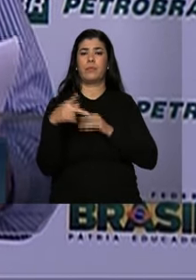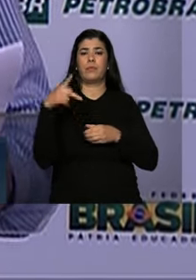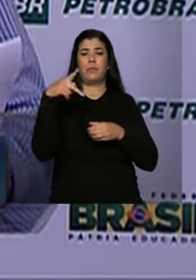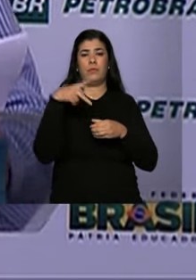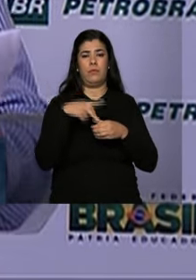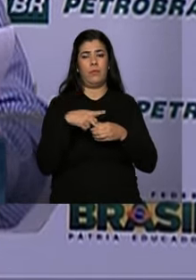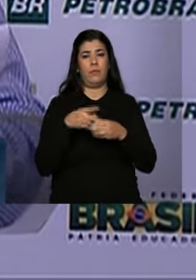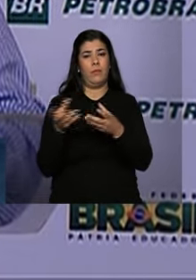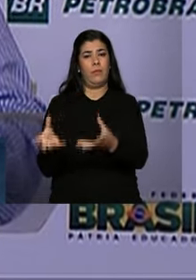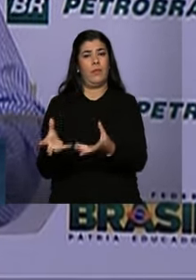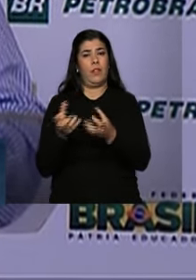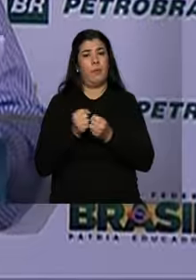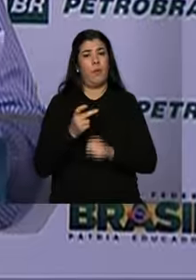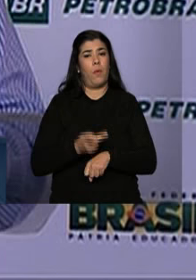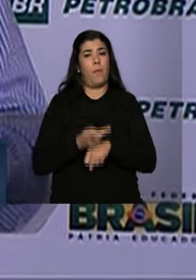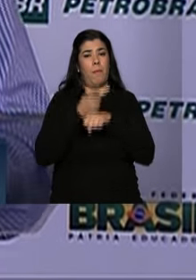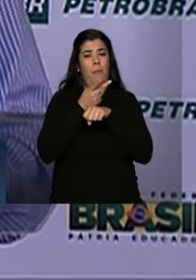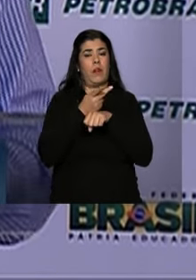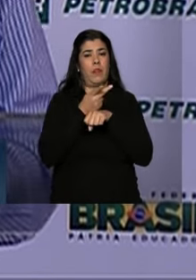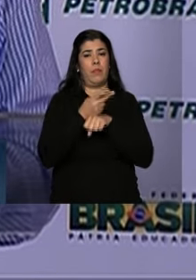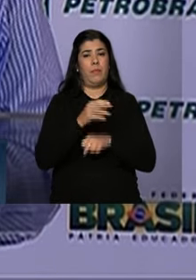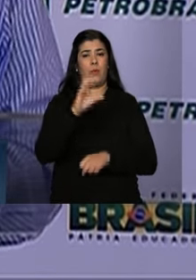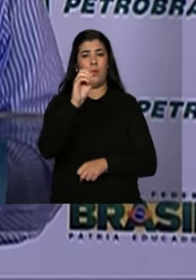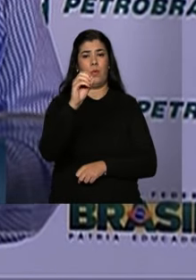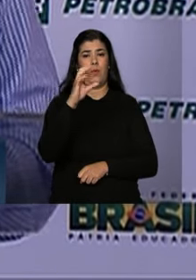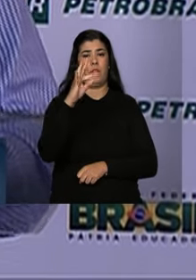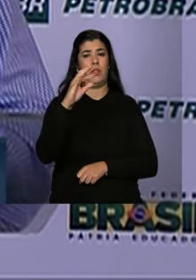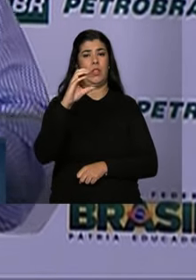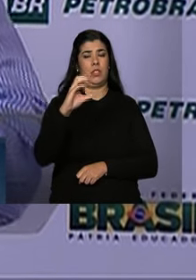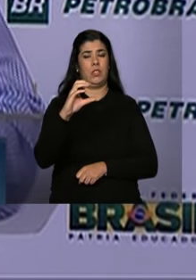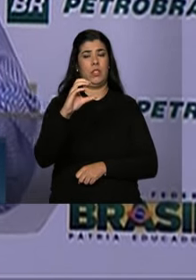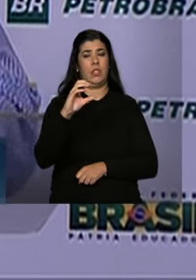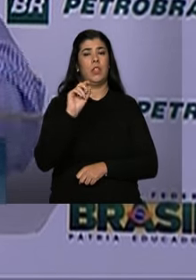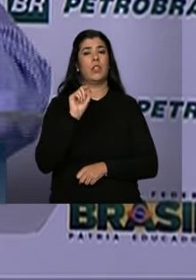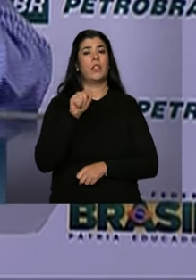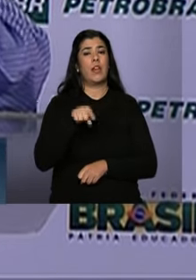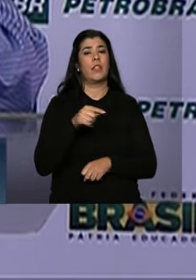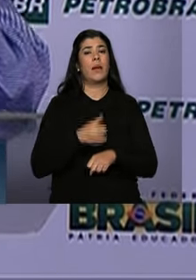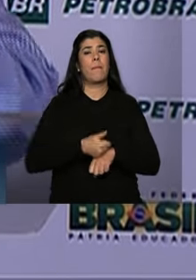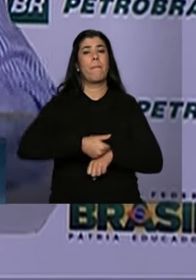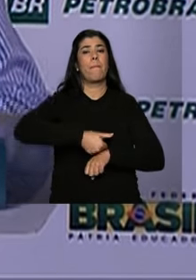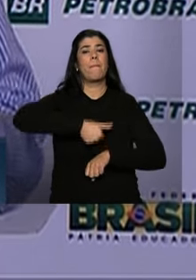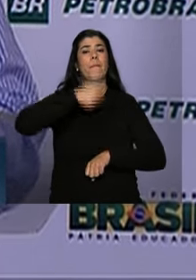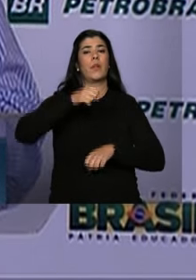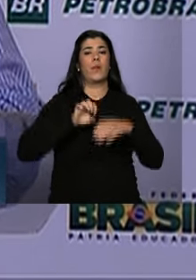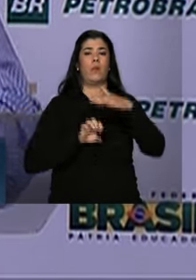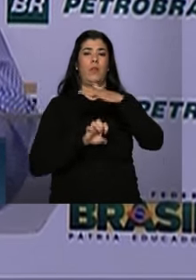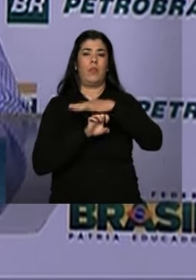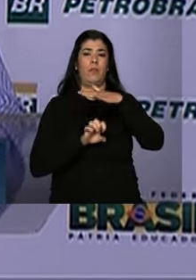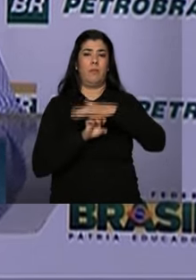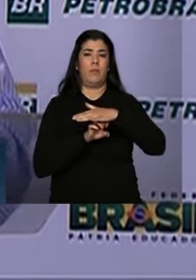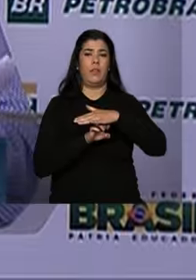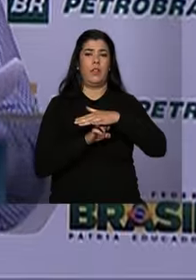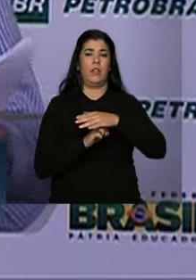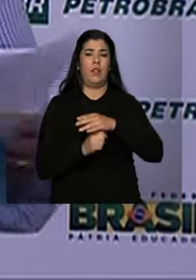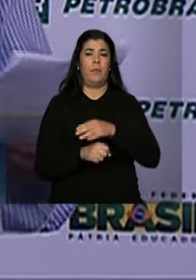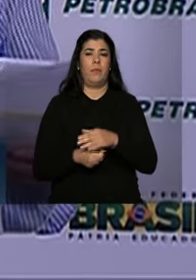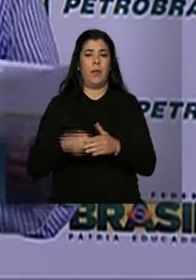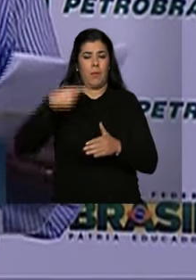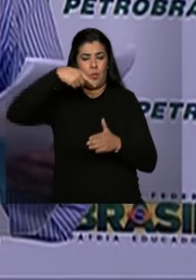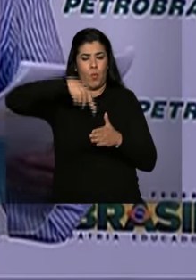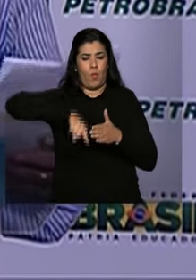o Oscar da indústria do petróleo, o prêmio OTC, como a melhor petrolífera do mundo no ano de